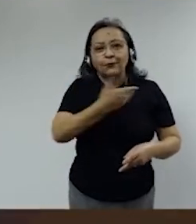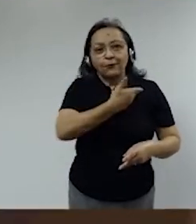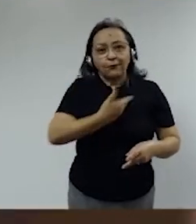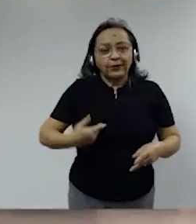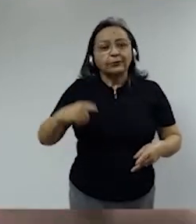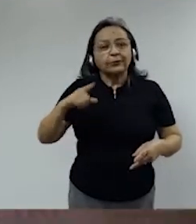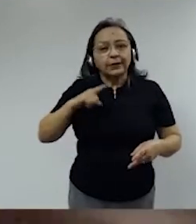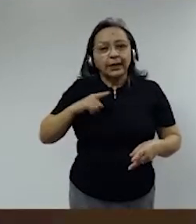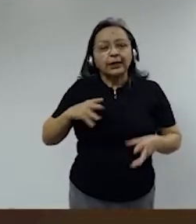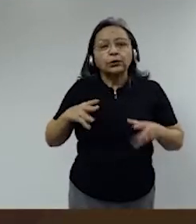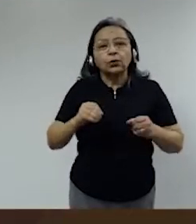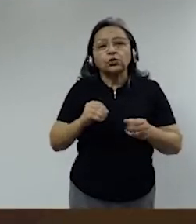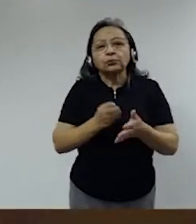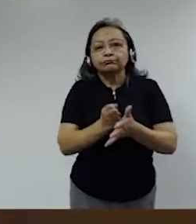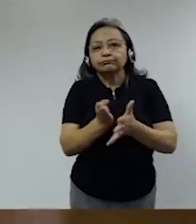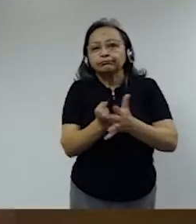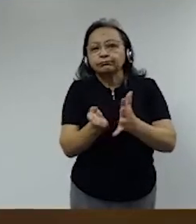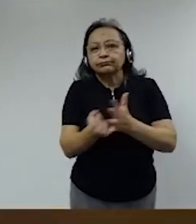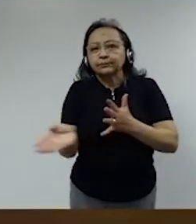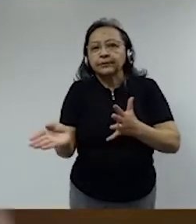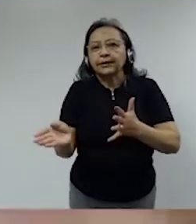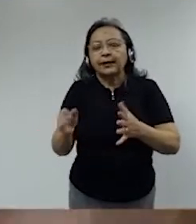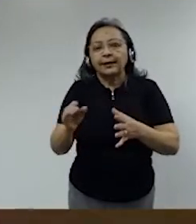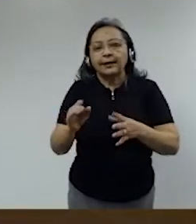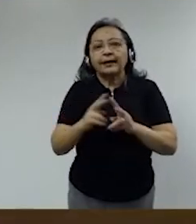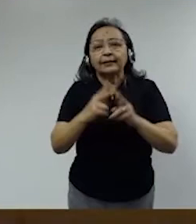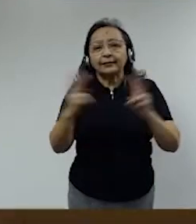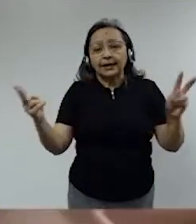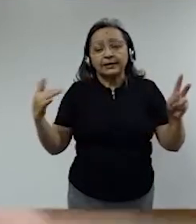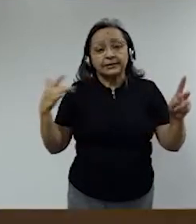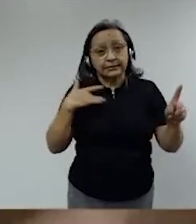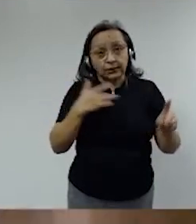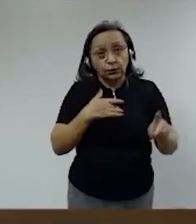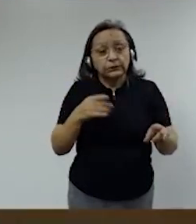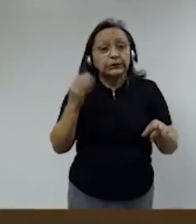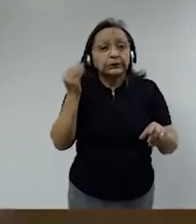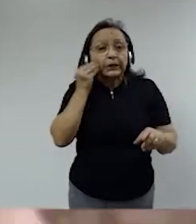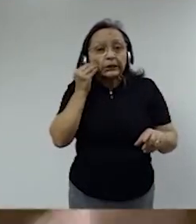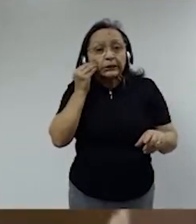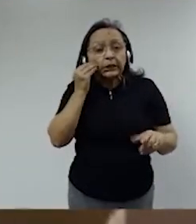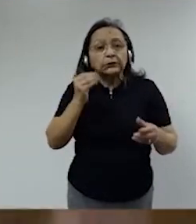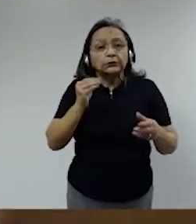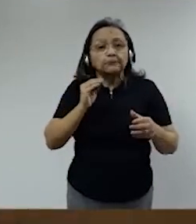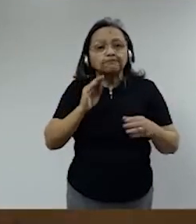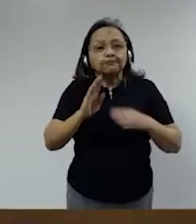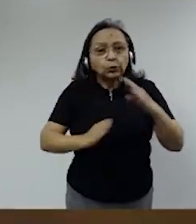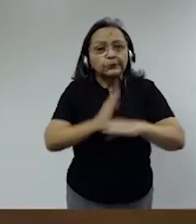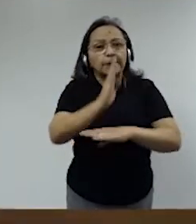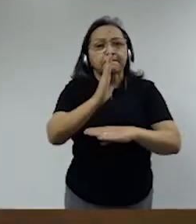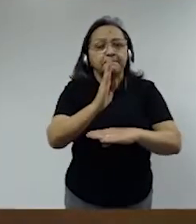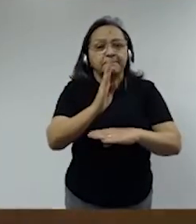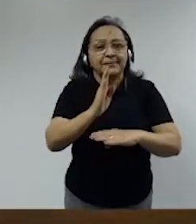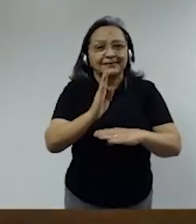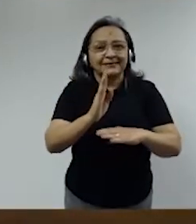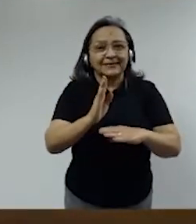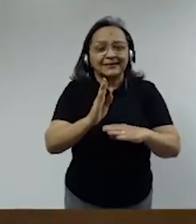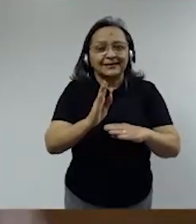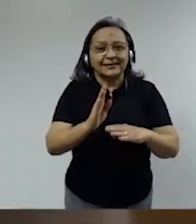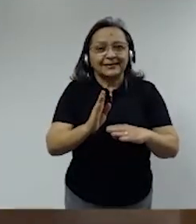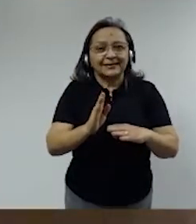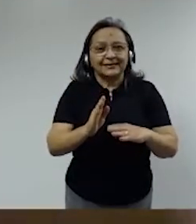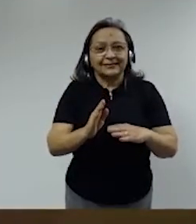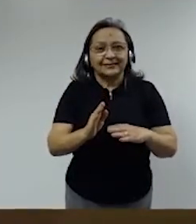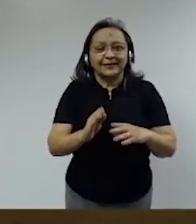uma diretriz para a telesaúde, tentando aí transpor essas barreiras socioeconômicas e, portanto,